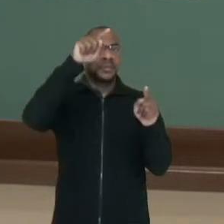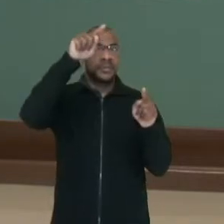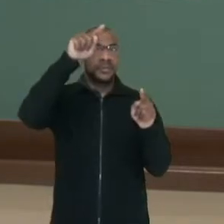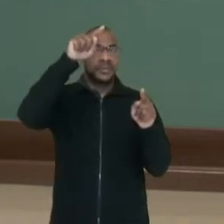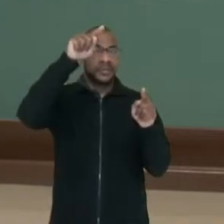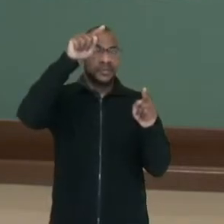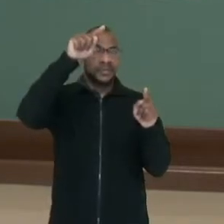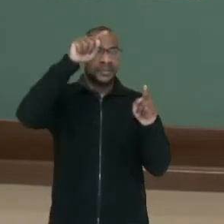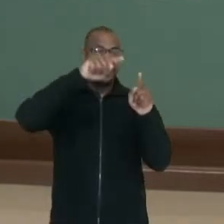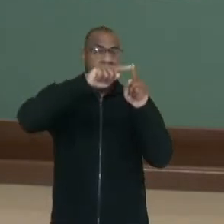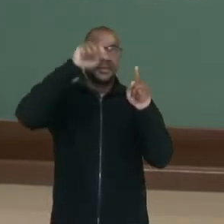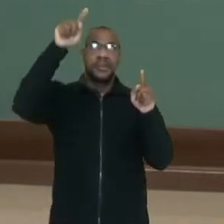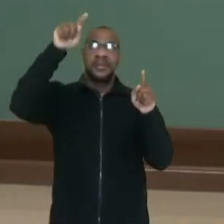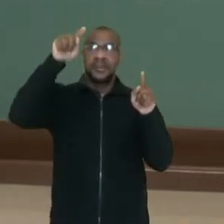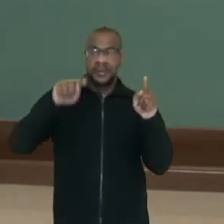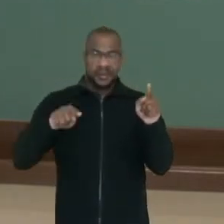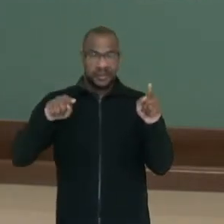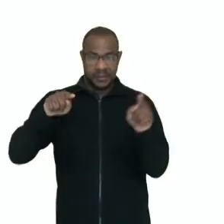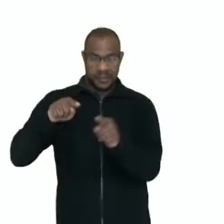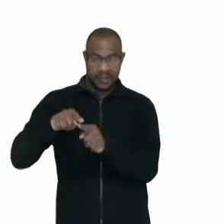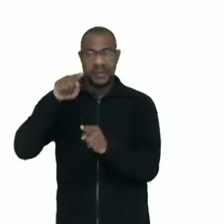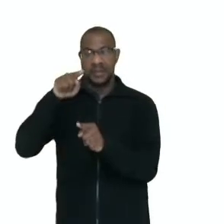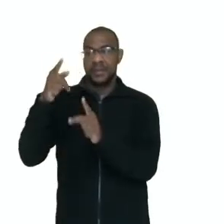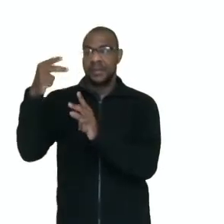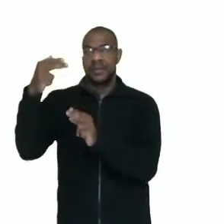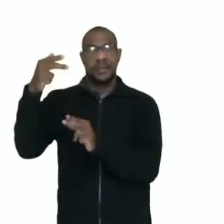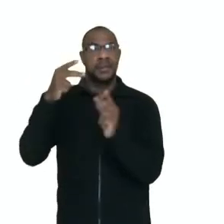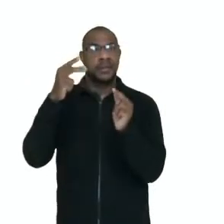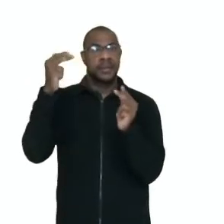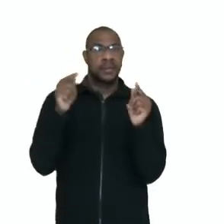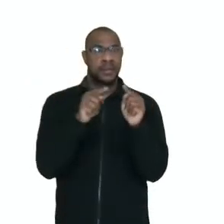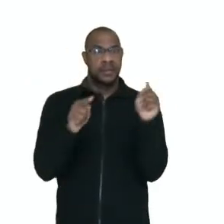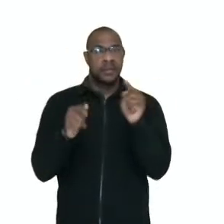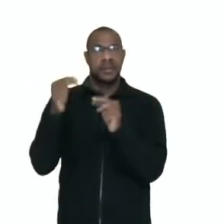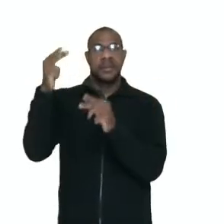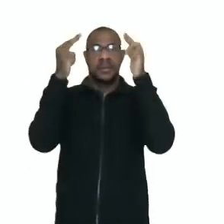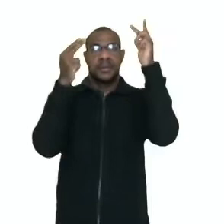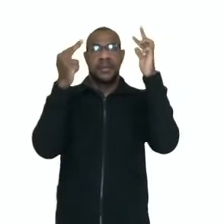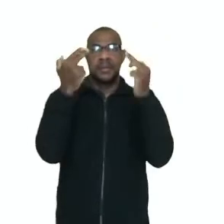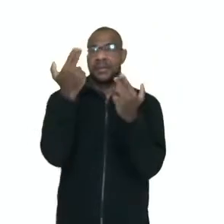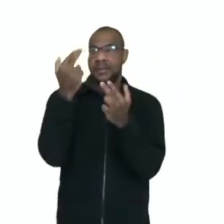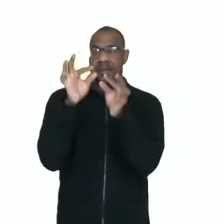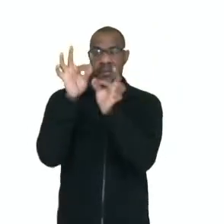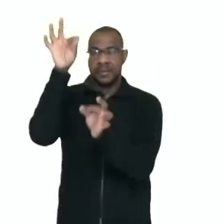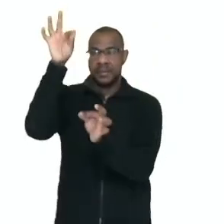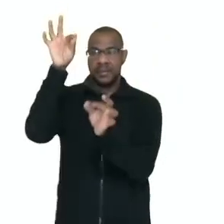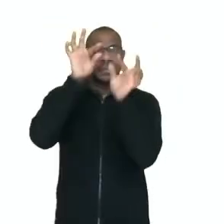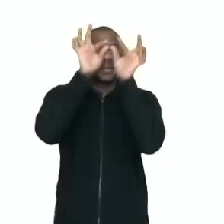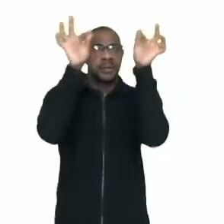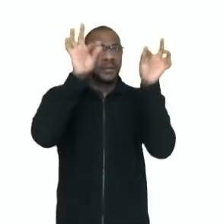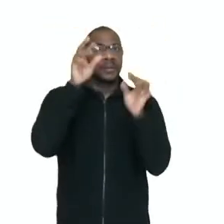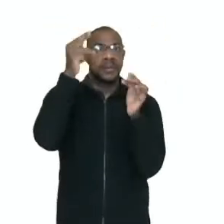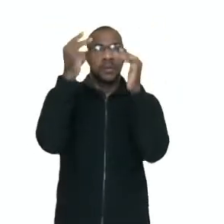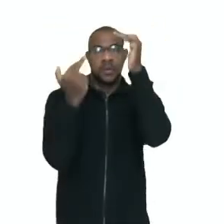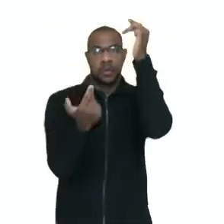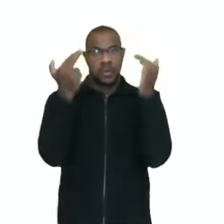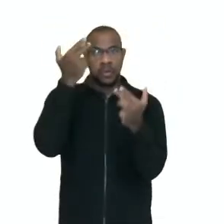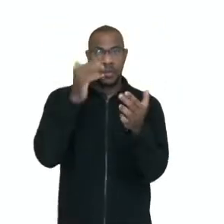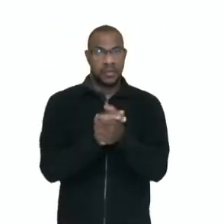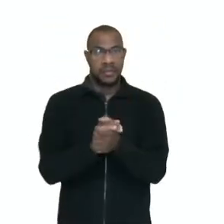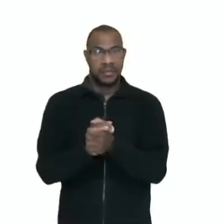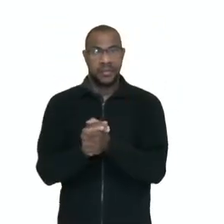são iguais, têm a mesma medida e os ângulos internos também, ó, 60, 60, 60. O quadrado, 90, 90, 90,